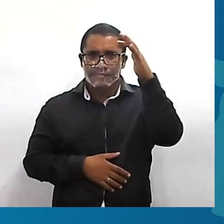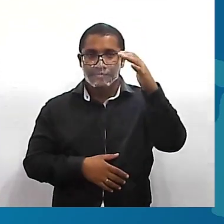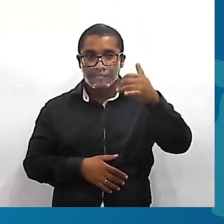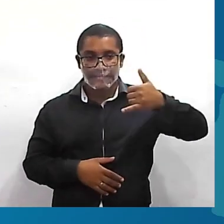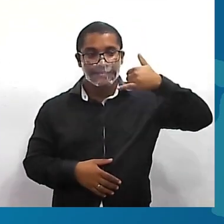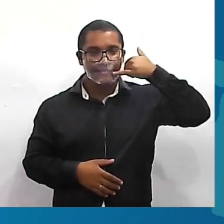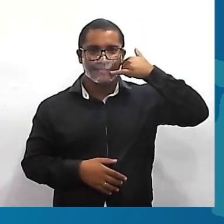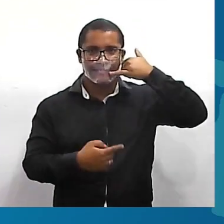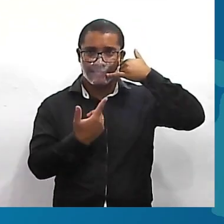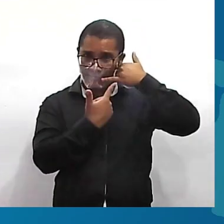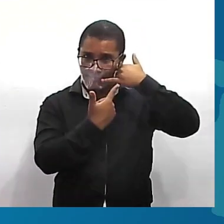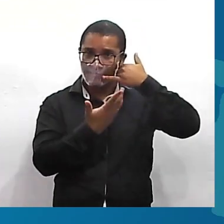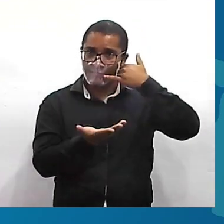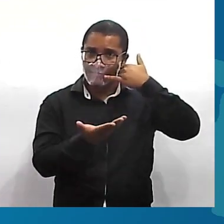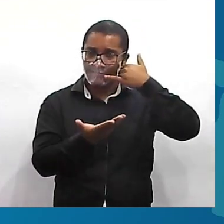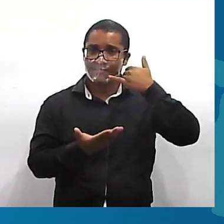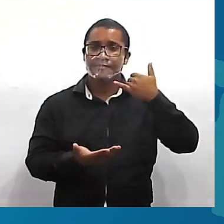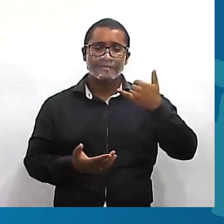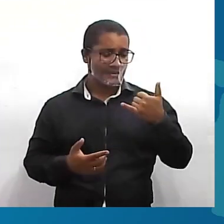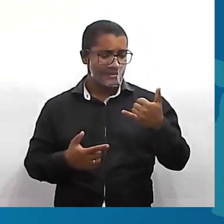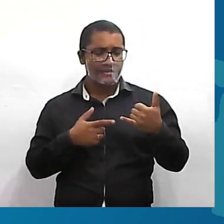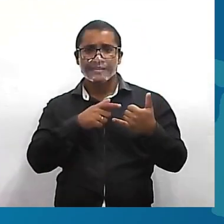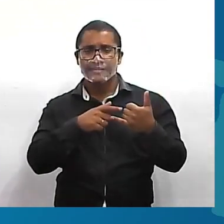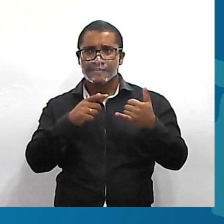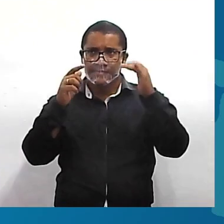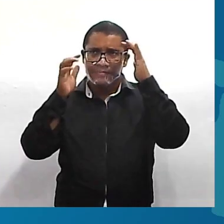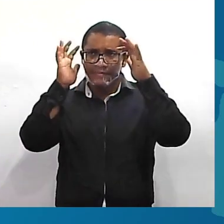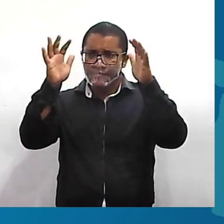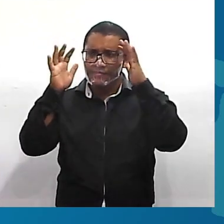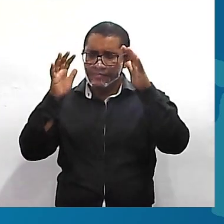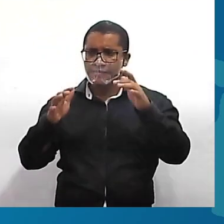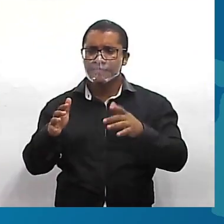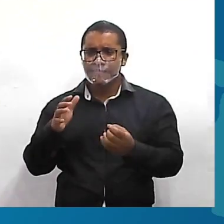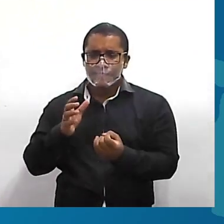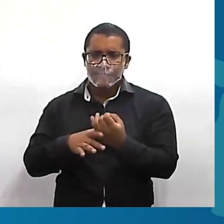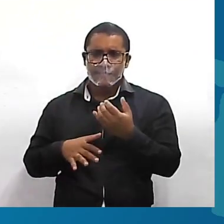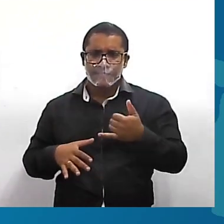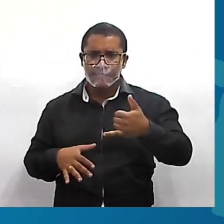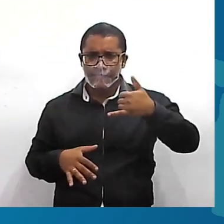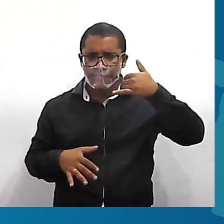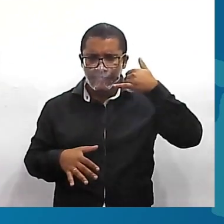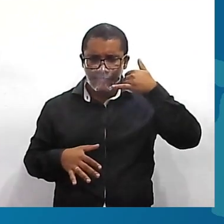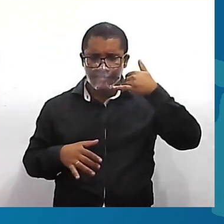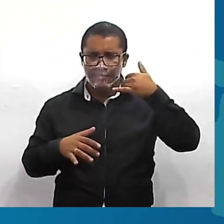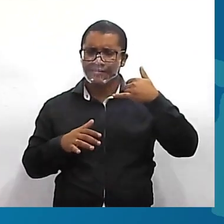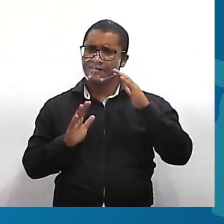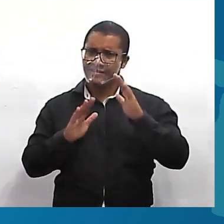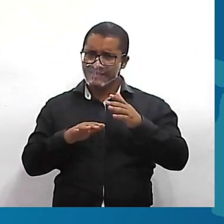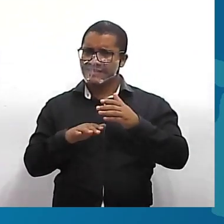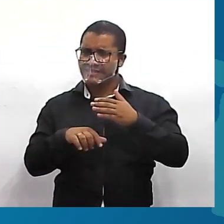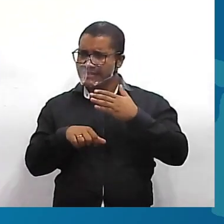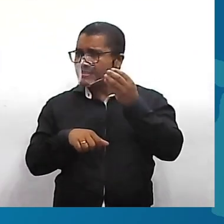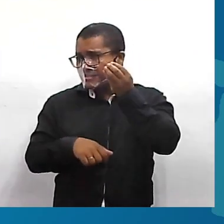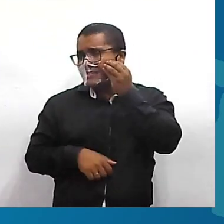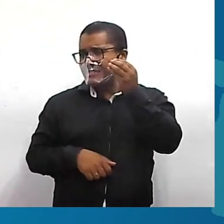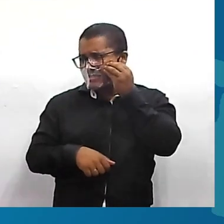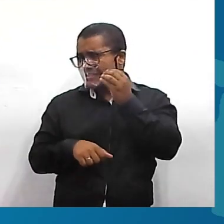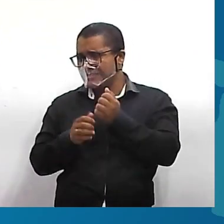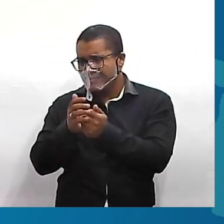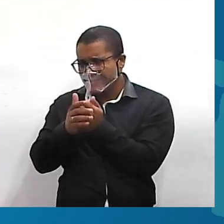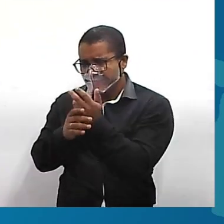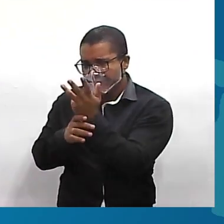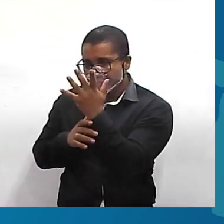telefone. Quando o Graham ele pensou no telefone, e depois de tantas práticas e testes, ele